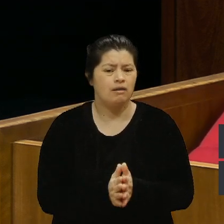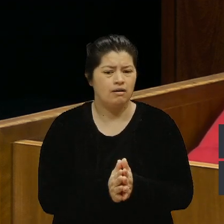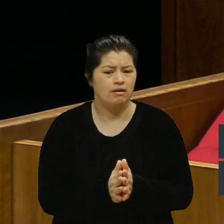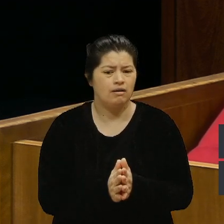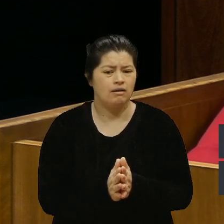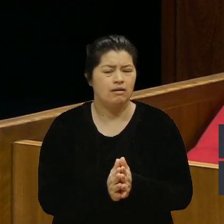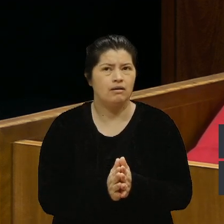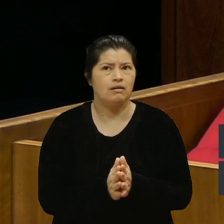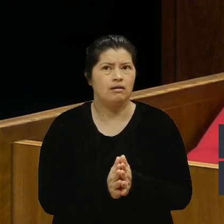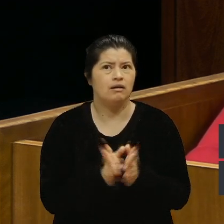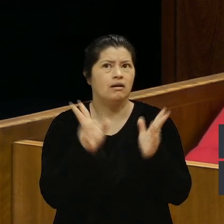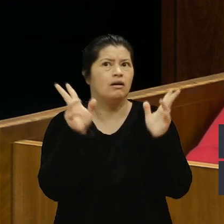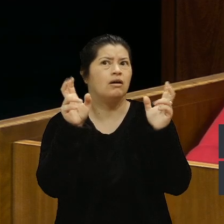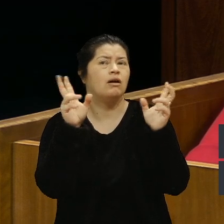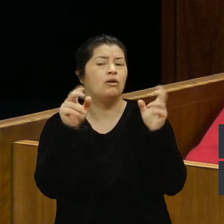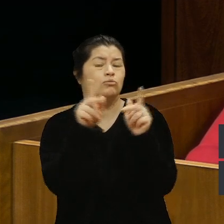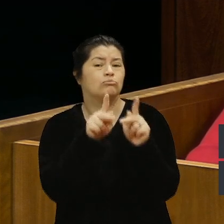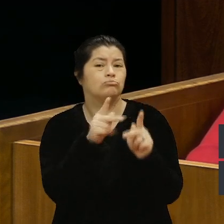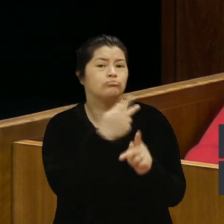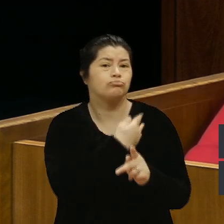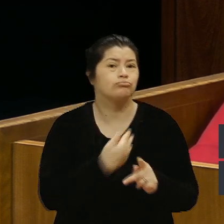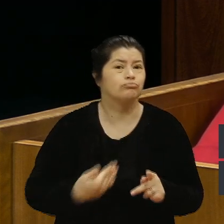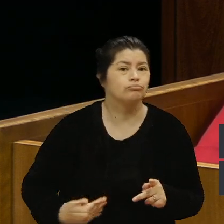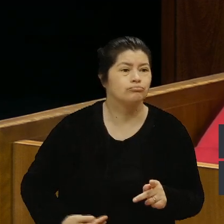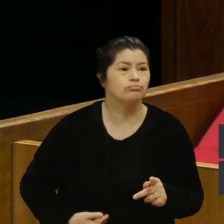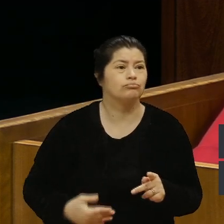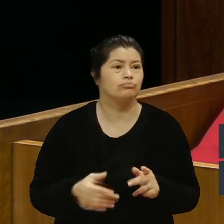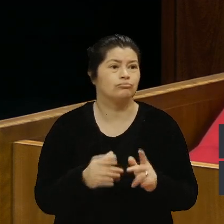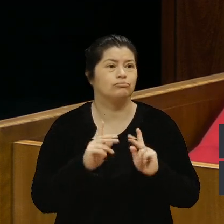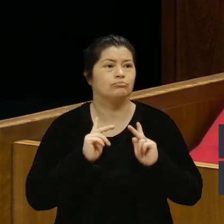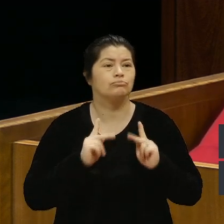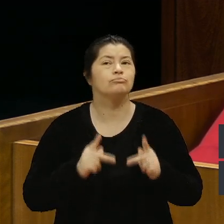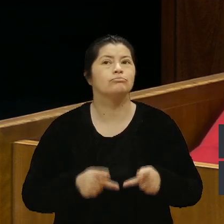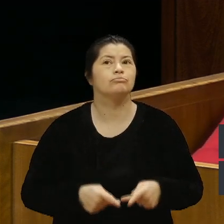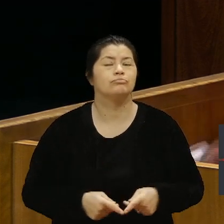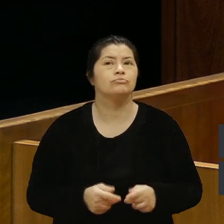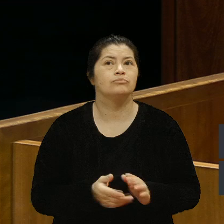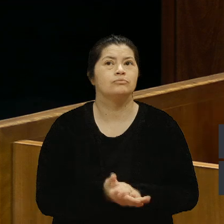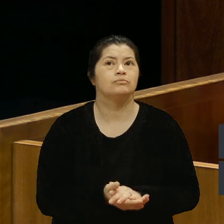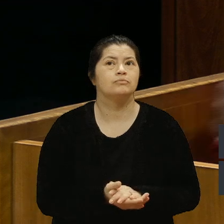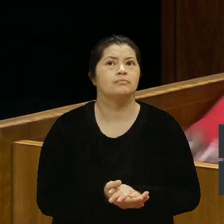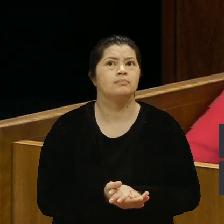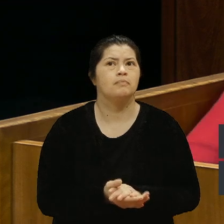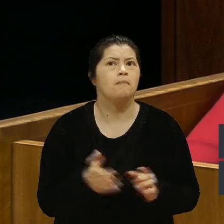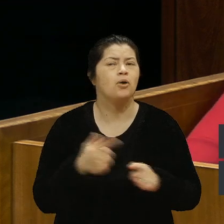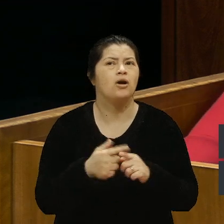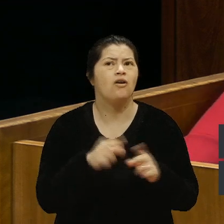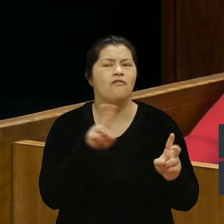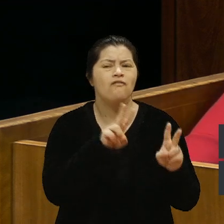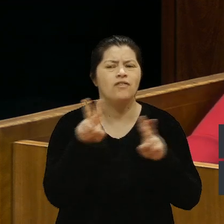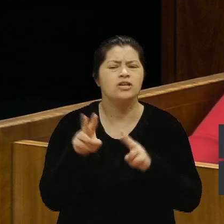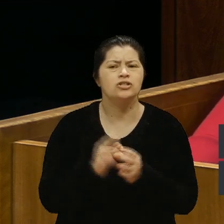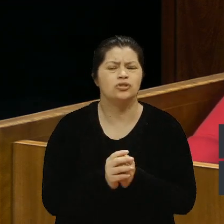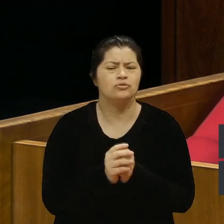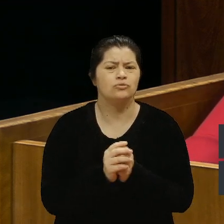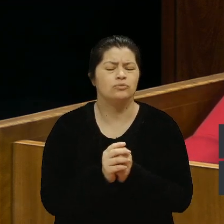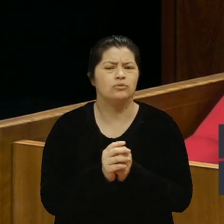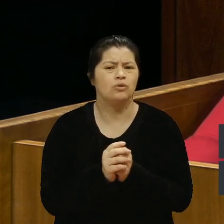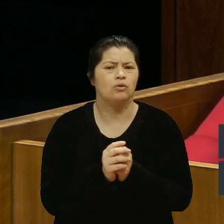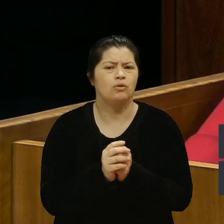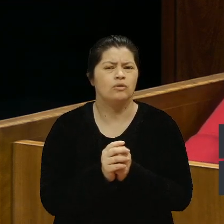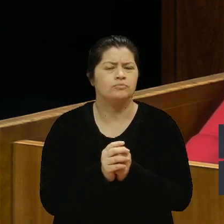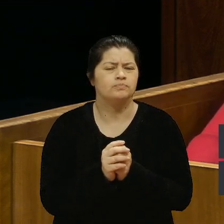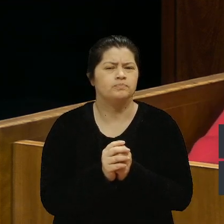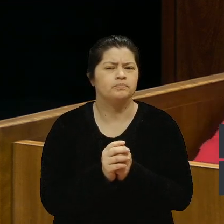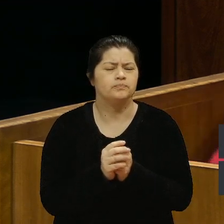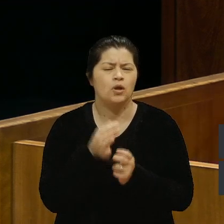gestão pública ou das empresas? O que eu vejo, no meu ponto de vista?